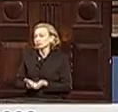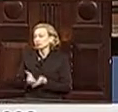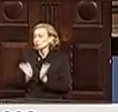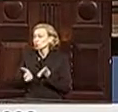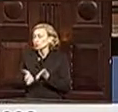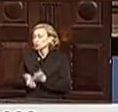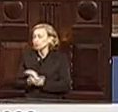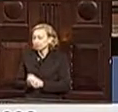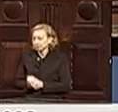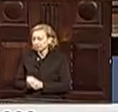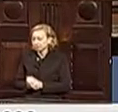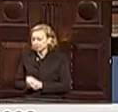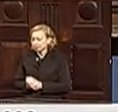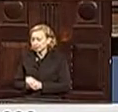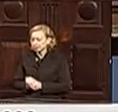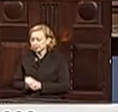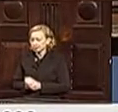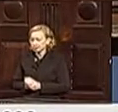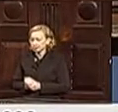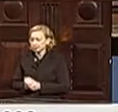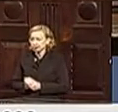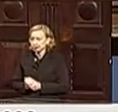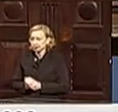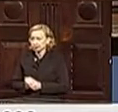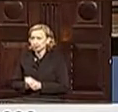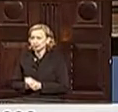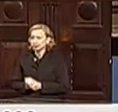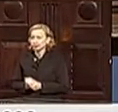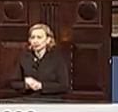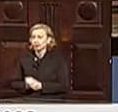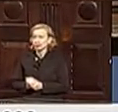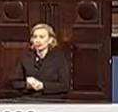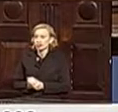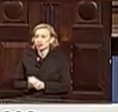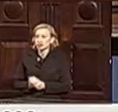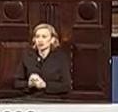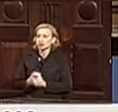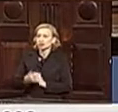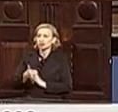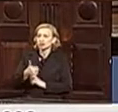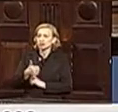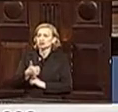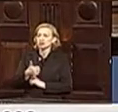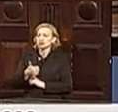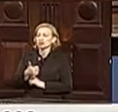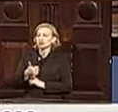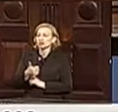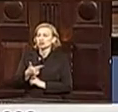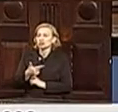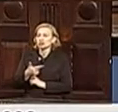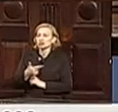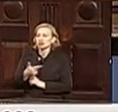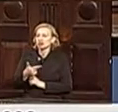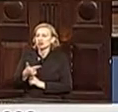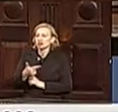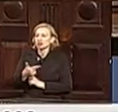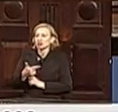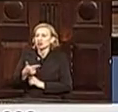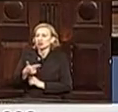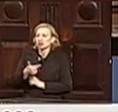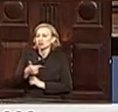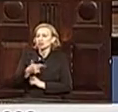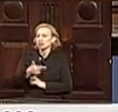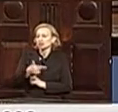Hoje, o 116º militar PM foi morto,